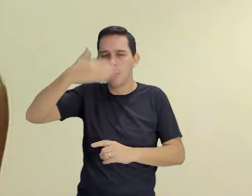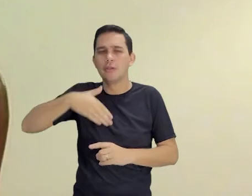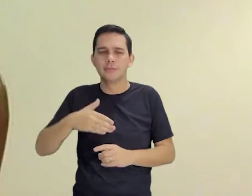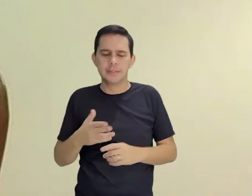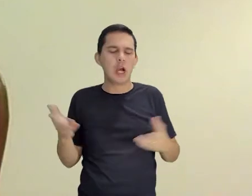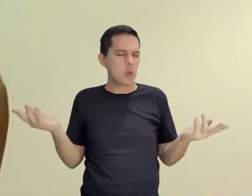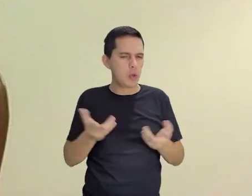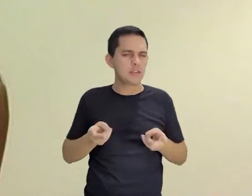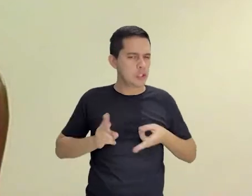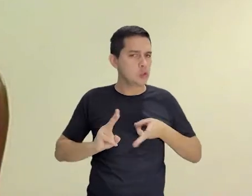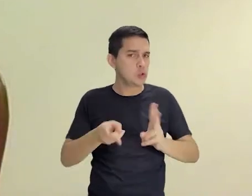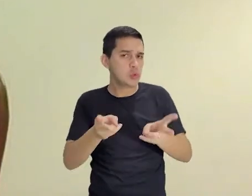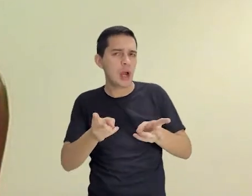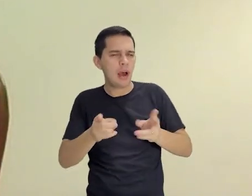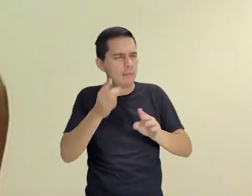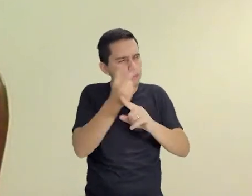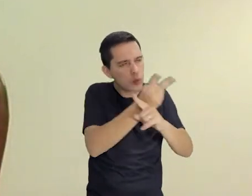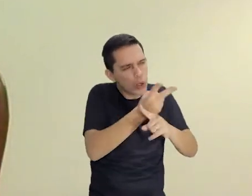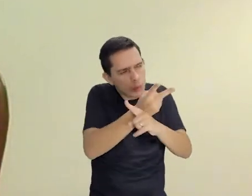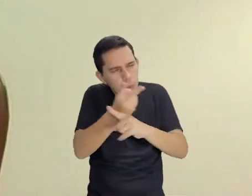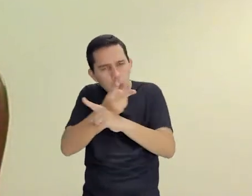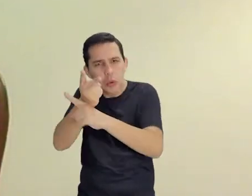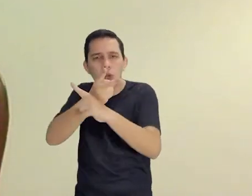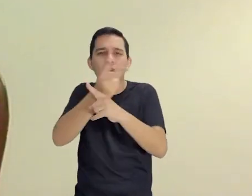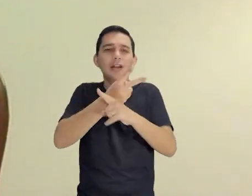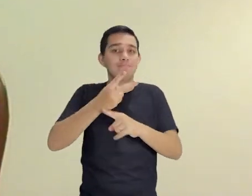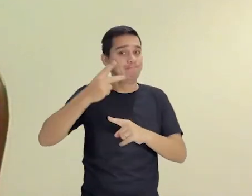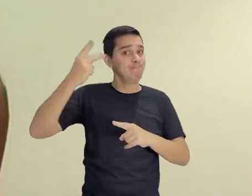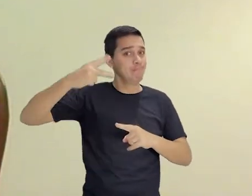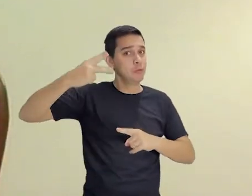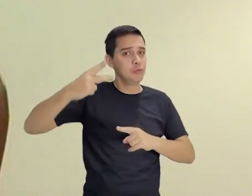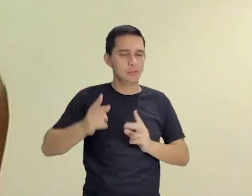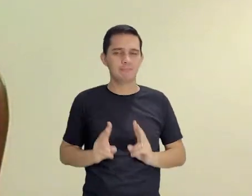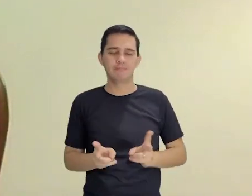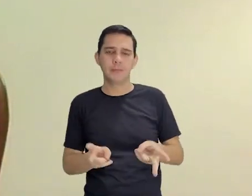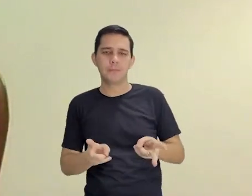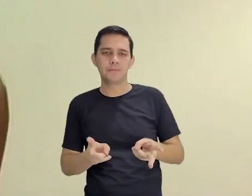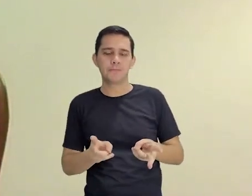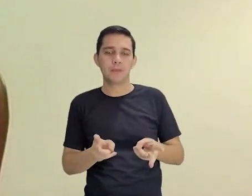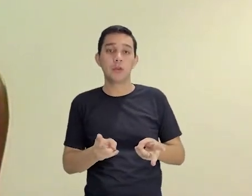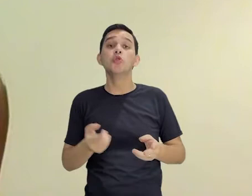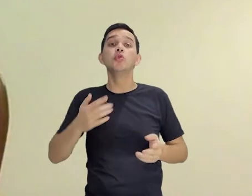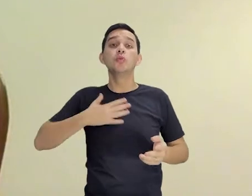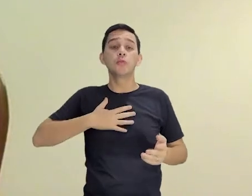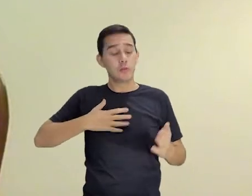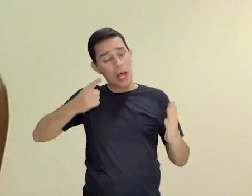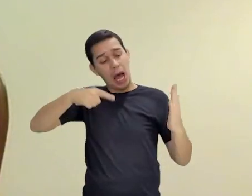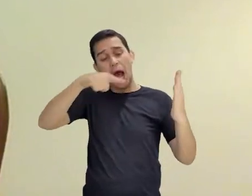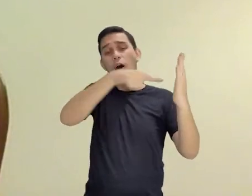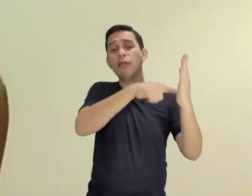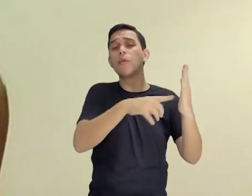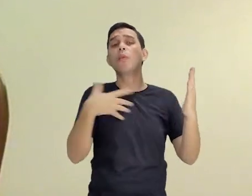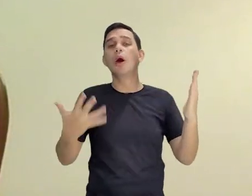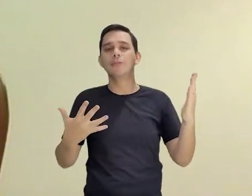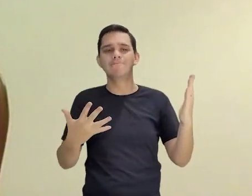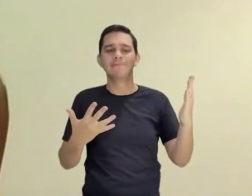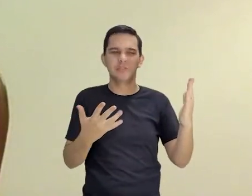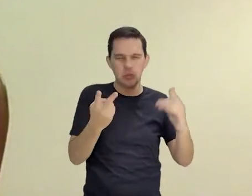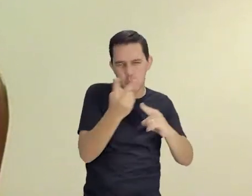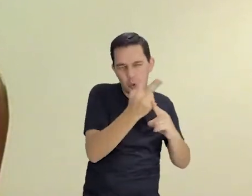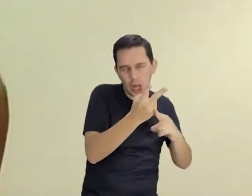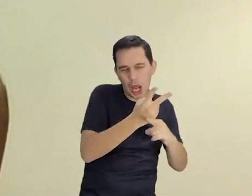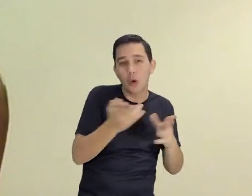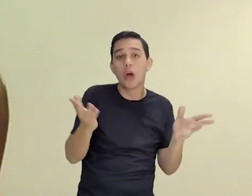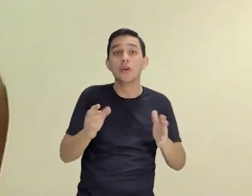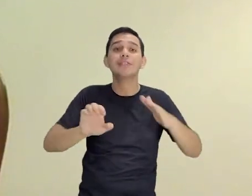da operação. Nessa segunda fase, nós miramos principalmente o núcleo empresarial dessa